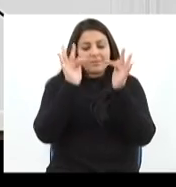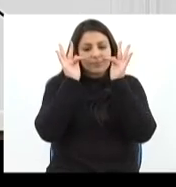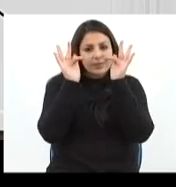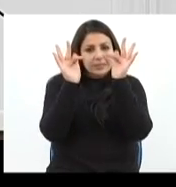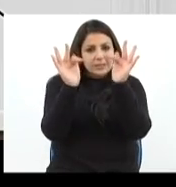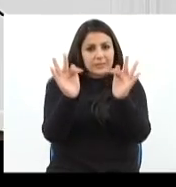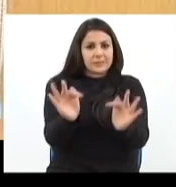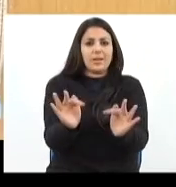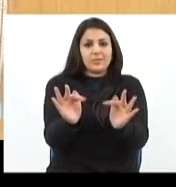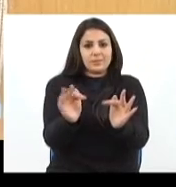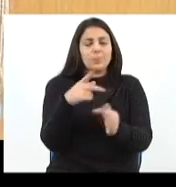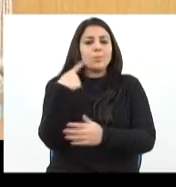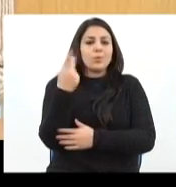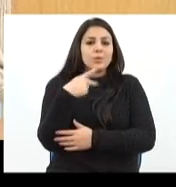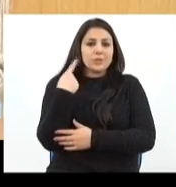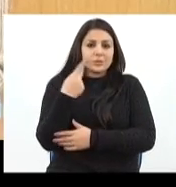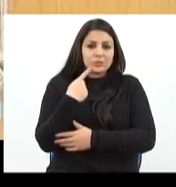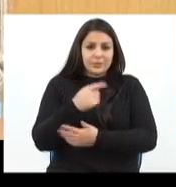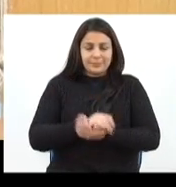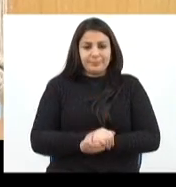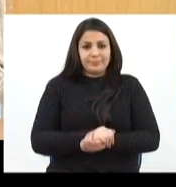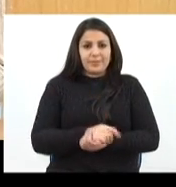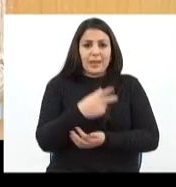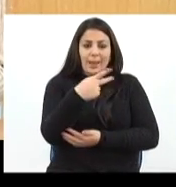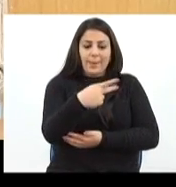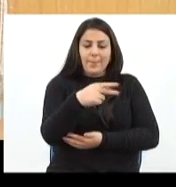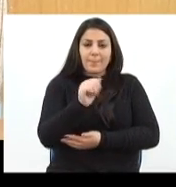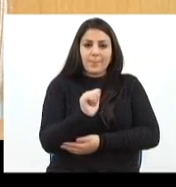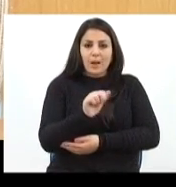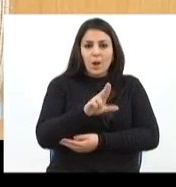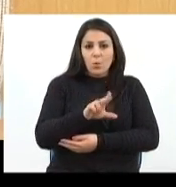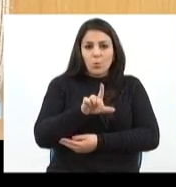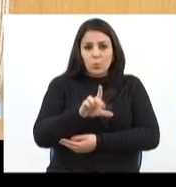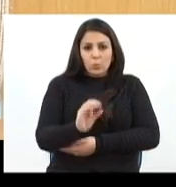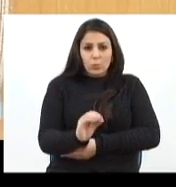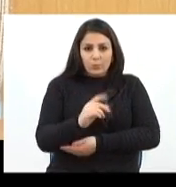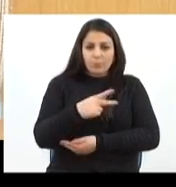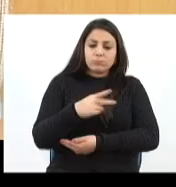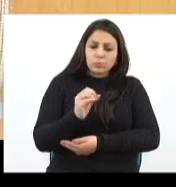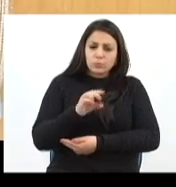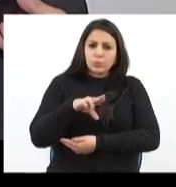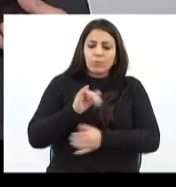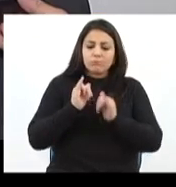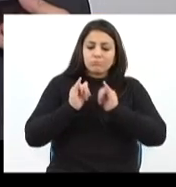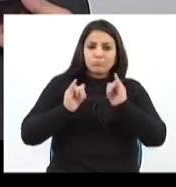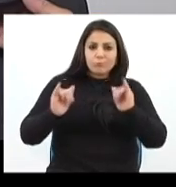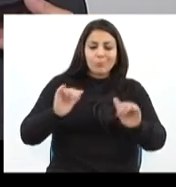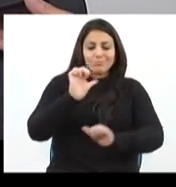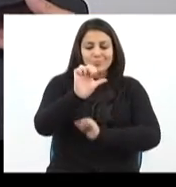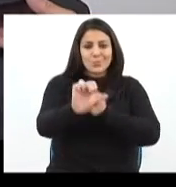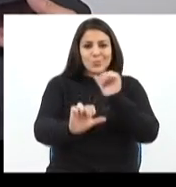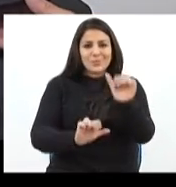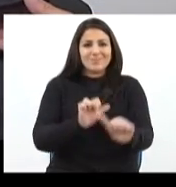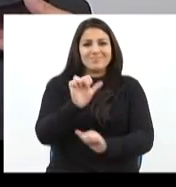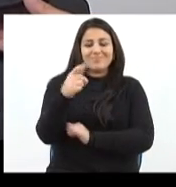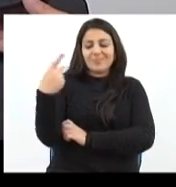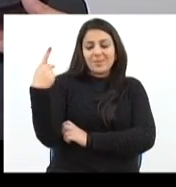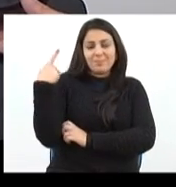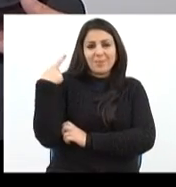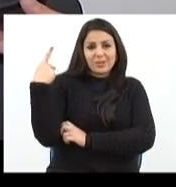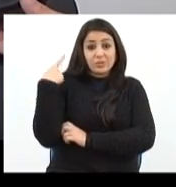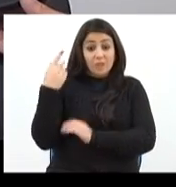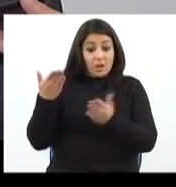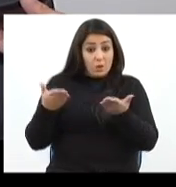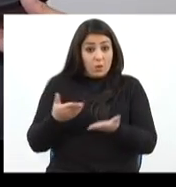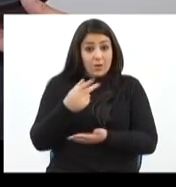gestores públicos. Vereador Paulo Pontual anuncia mudança de partido. Eu estou indo para o PSDB,